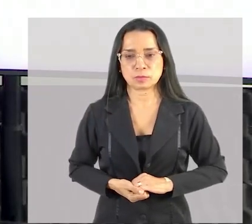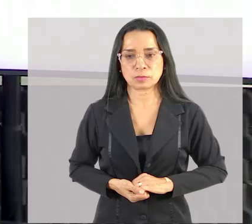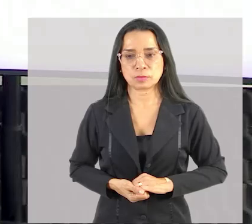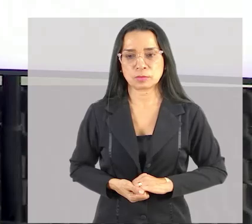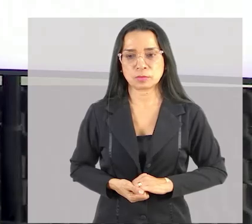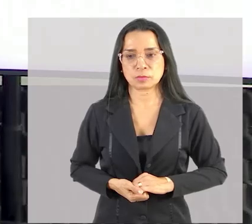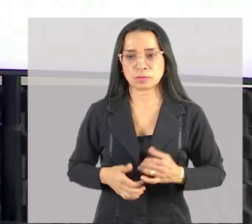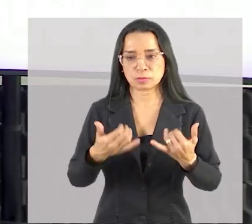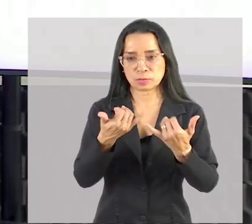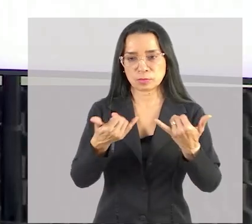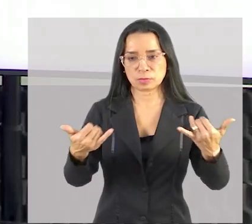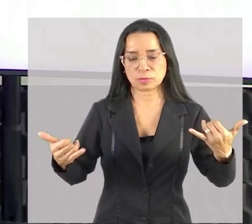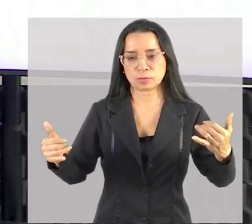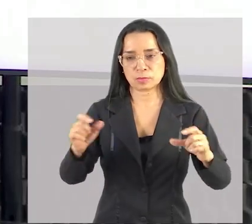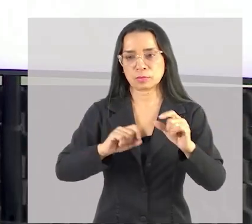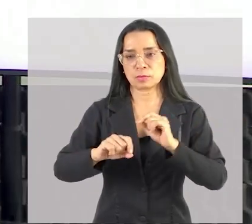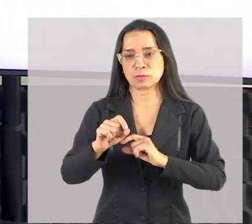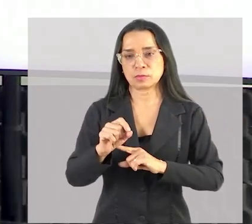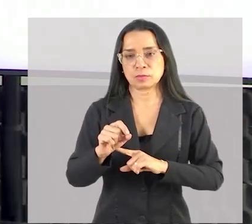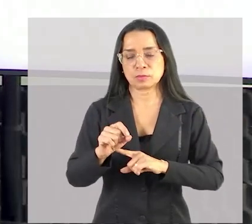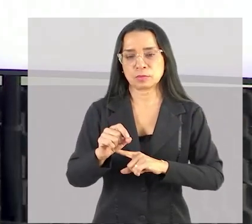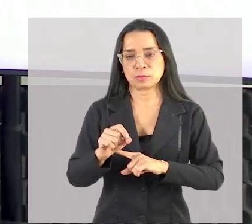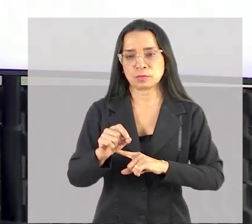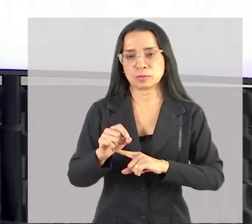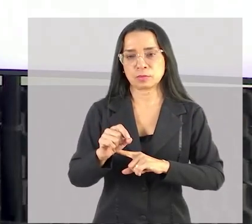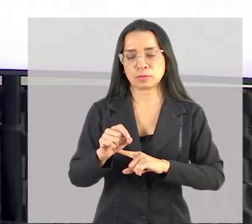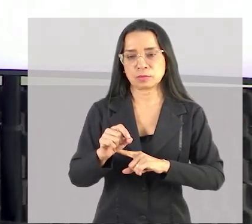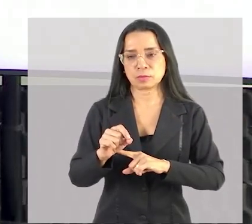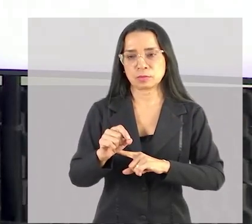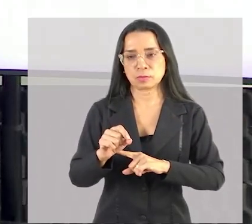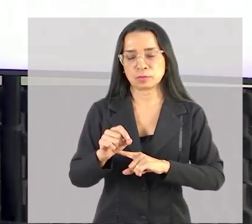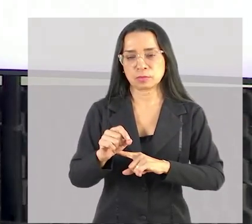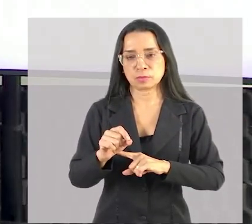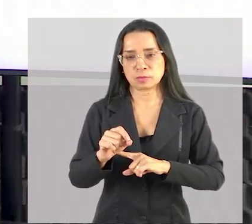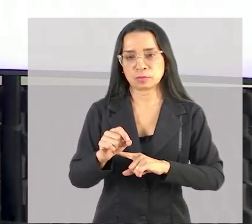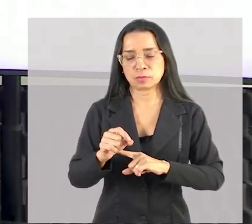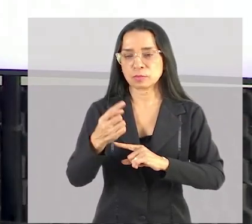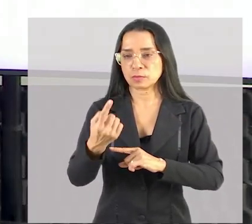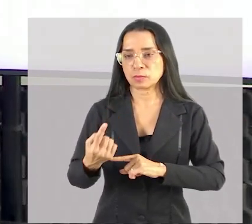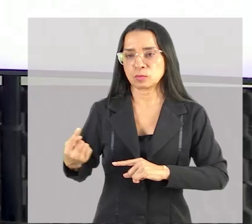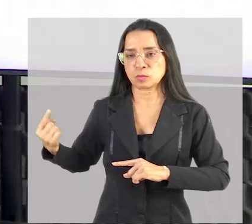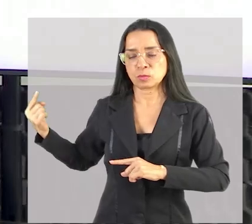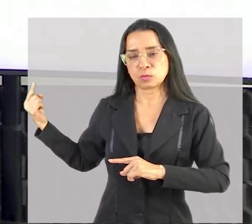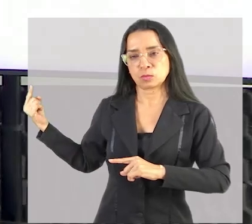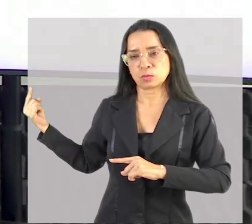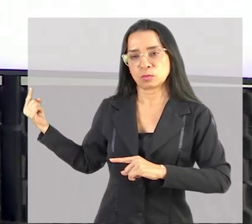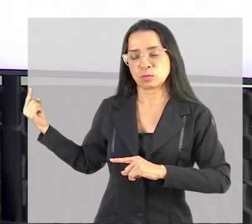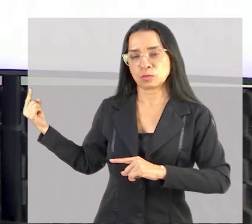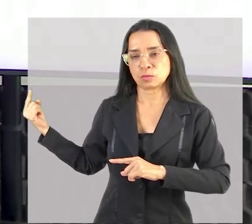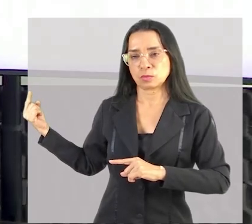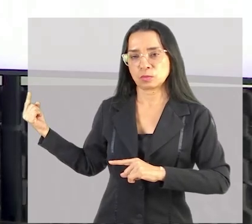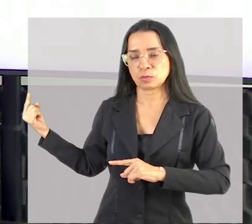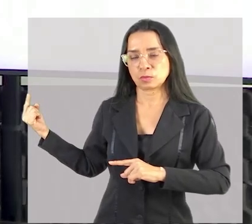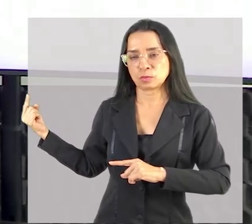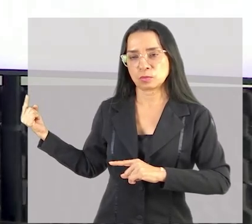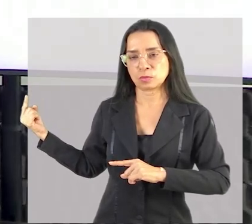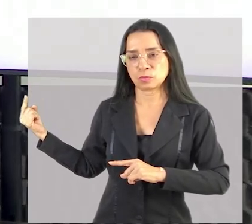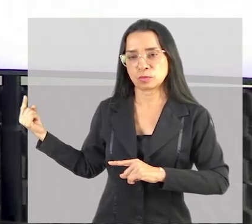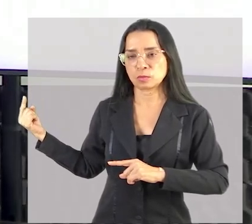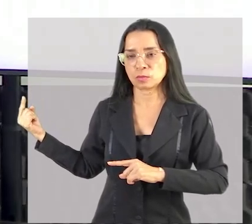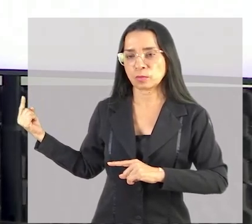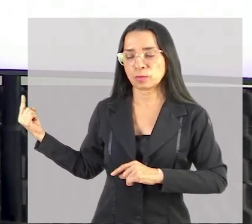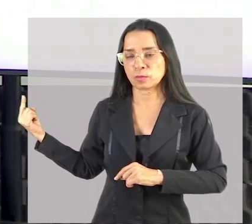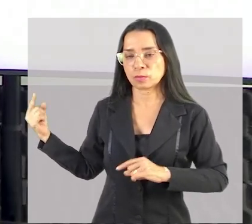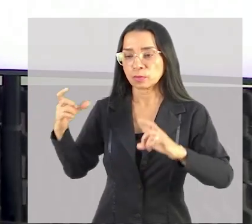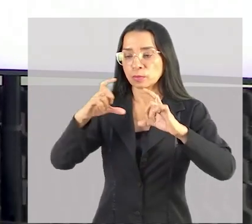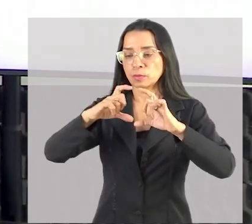A energia elétrica nas instalações rurais pode ser obtida pela rede pública de